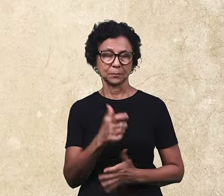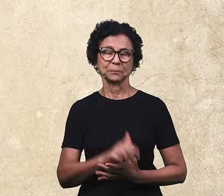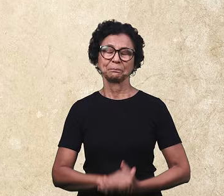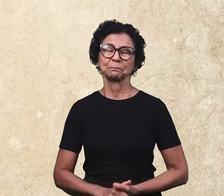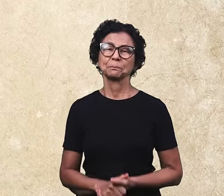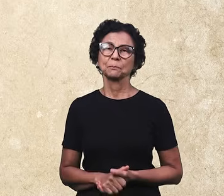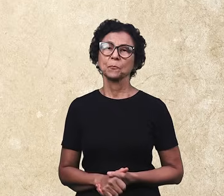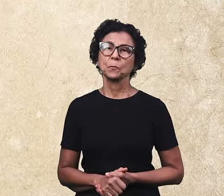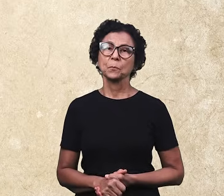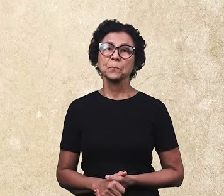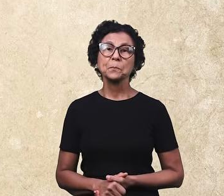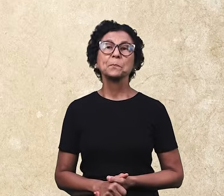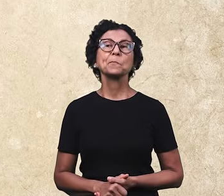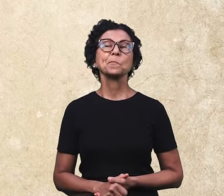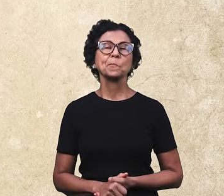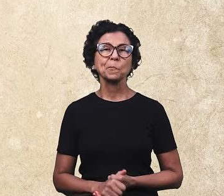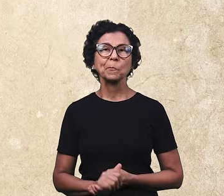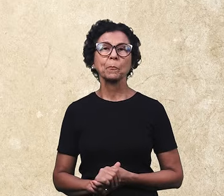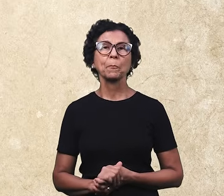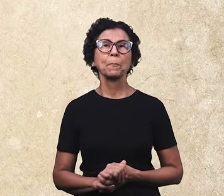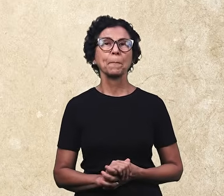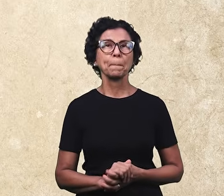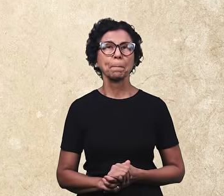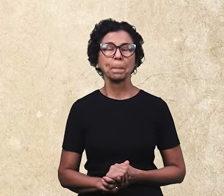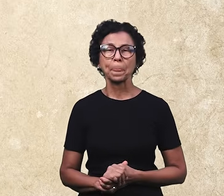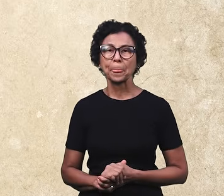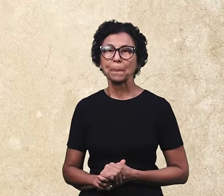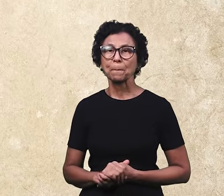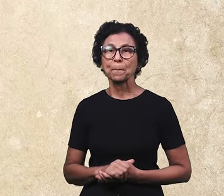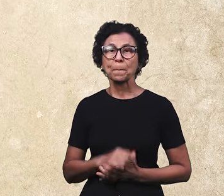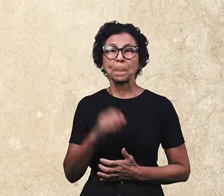que vai nos dizer assim: e foram